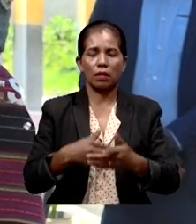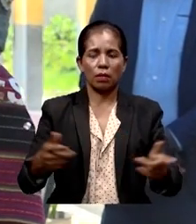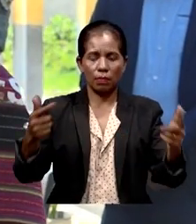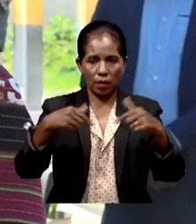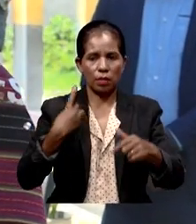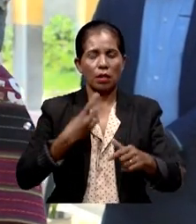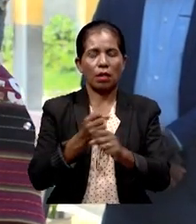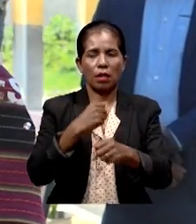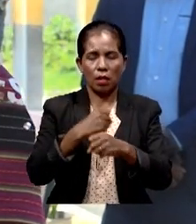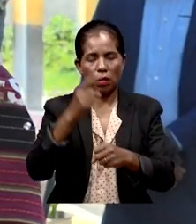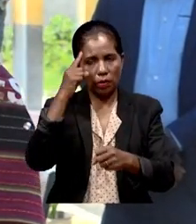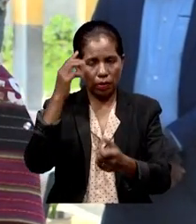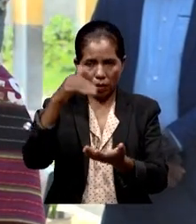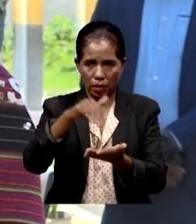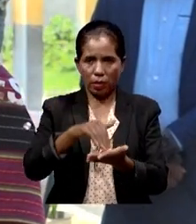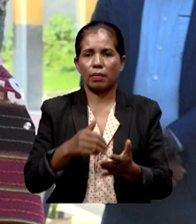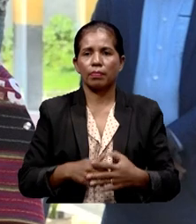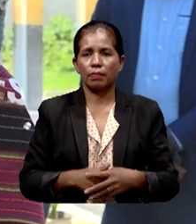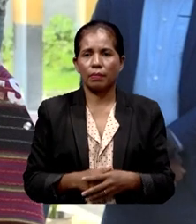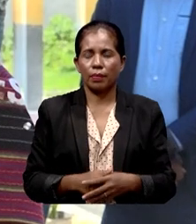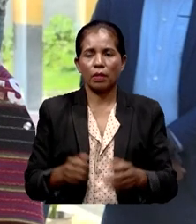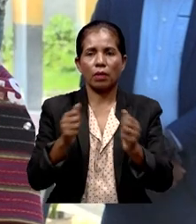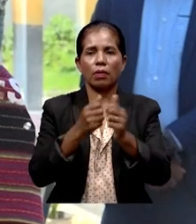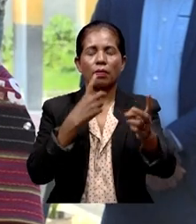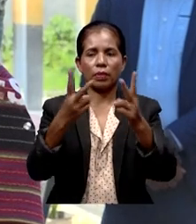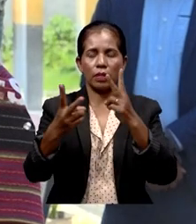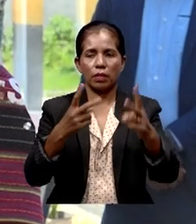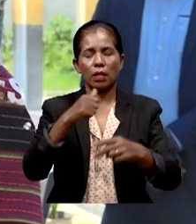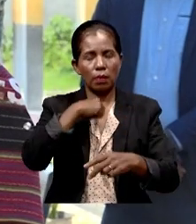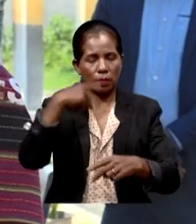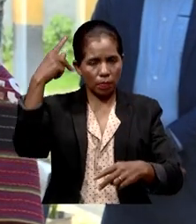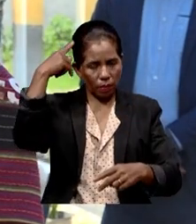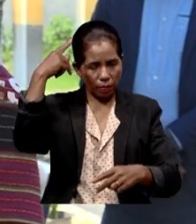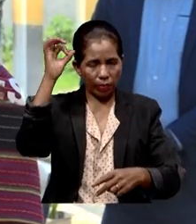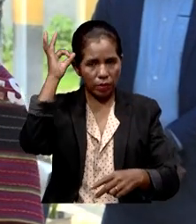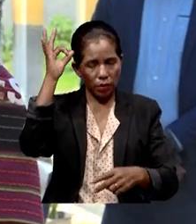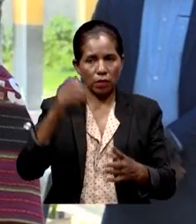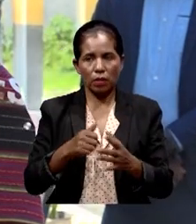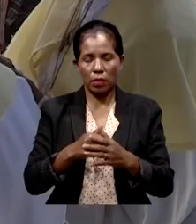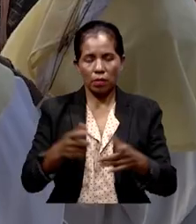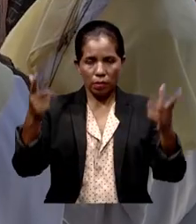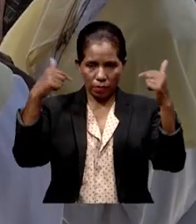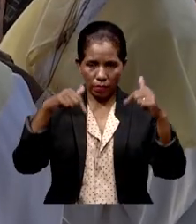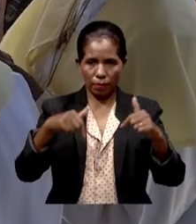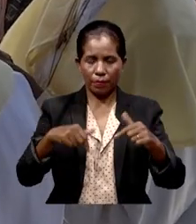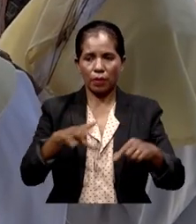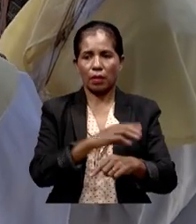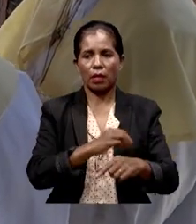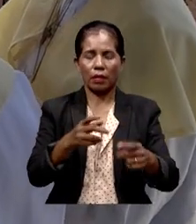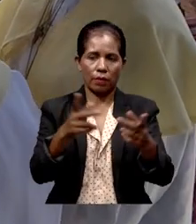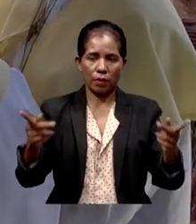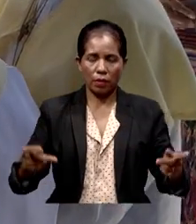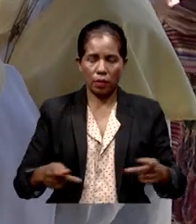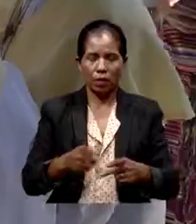reflesam. Oh, visita foi na nais. Papa Francisco Nian. Gruta no Ilha São João